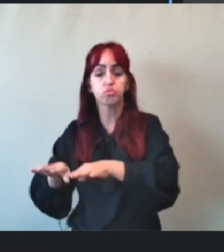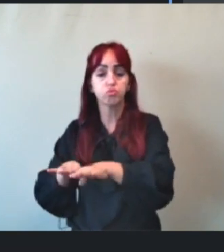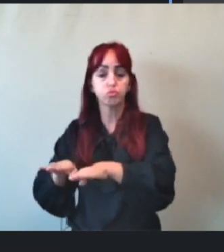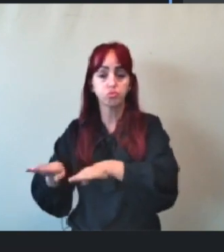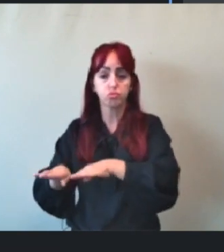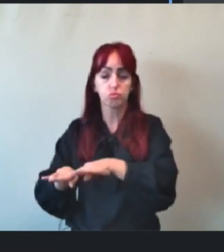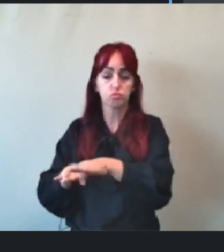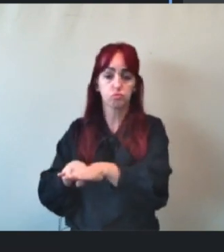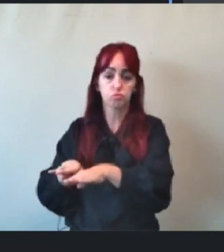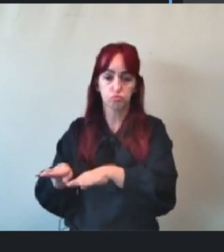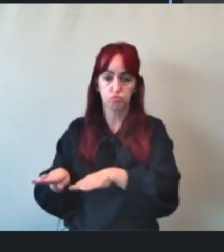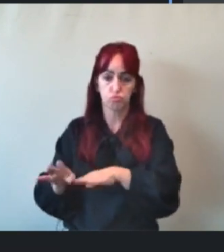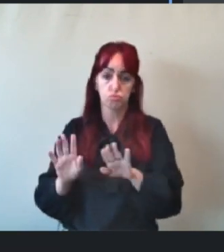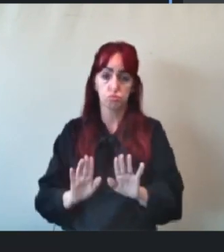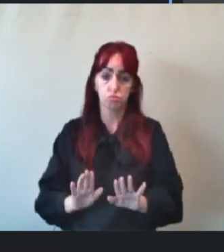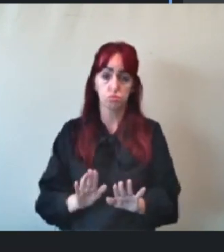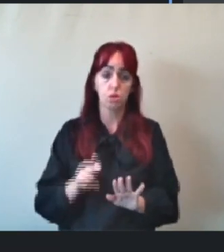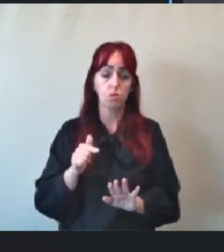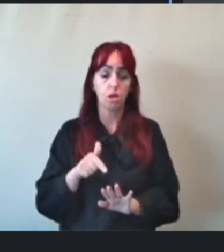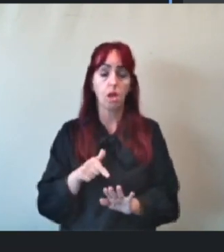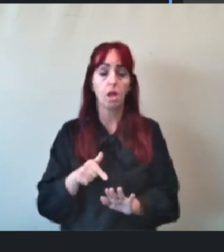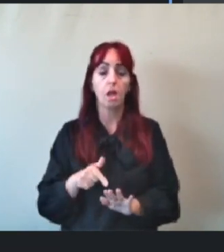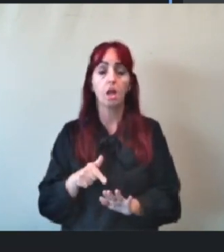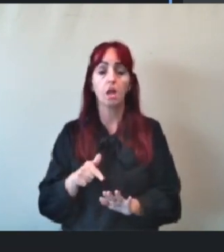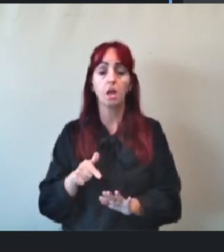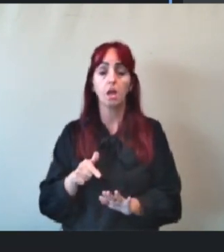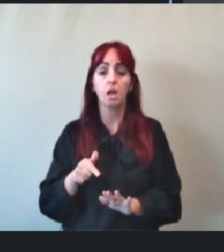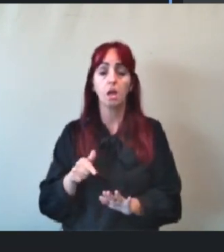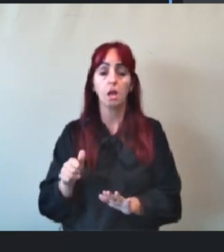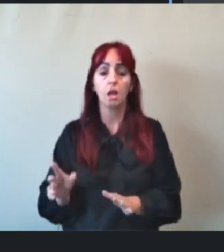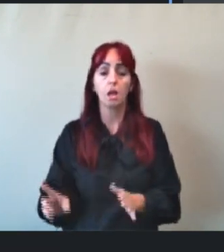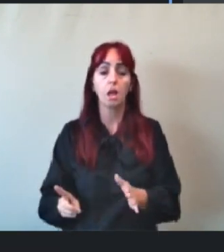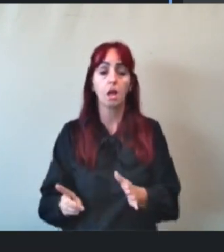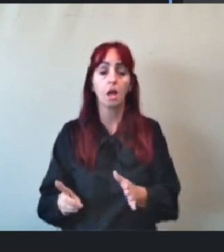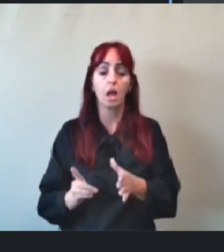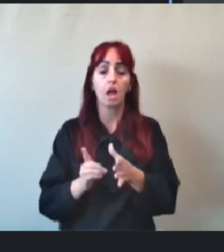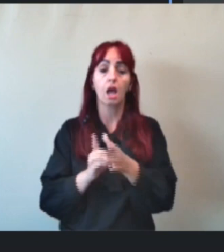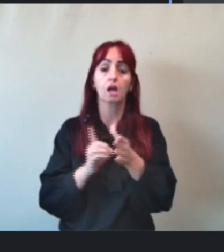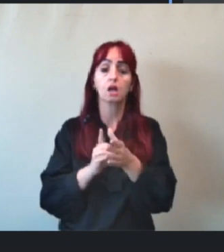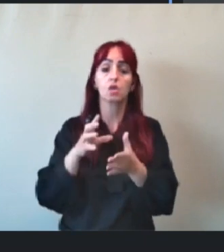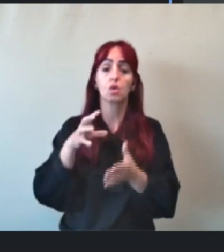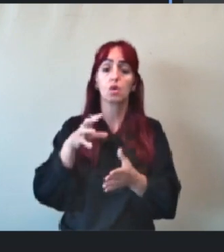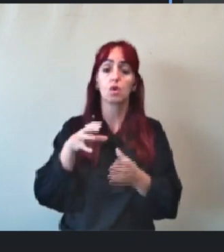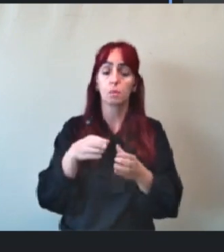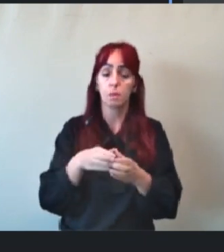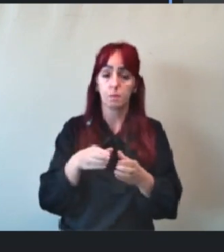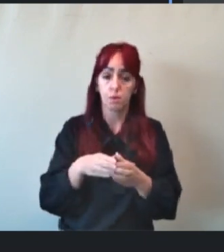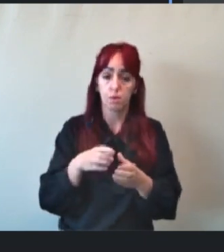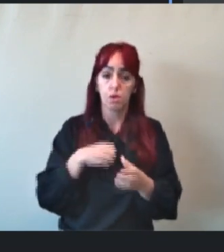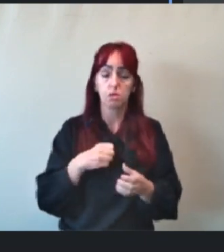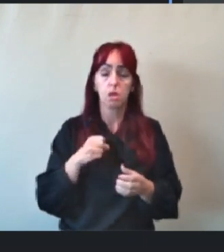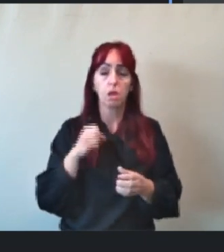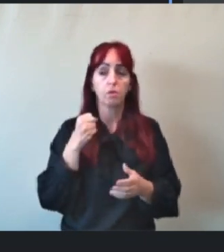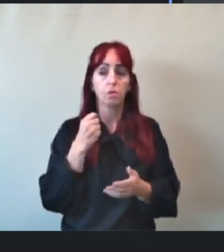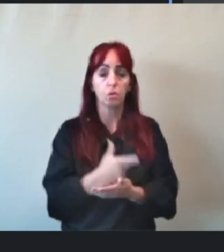E então, ela entrou nesse pacote para fazer. Aí foi contratada a empresa para fazer os estudos